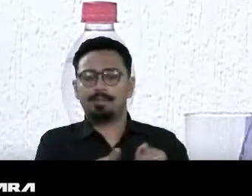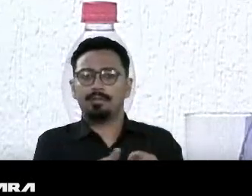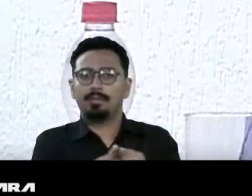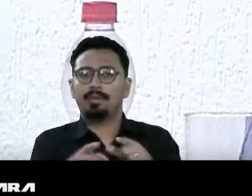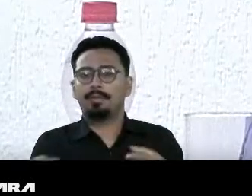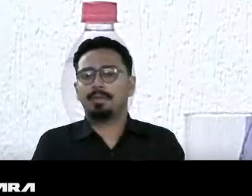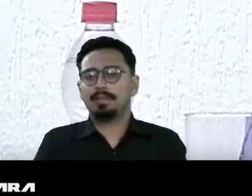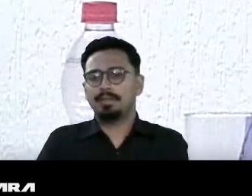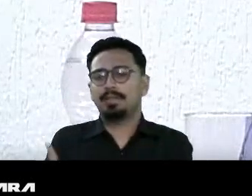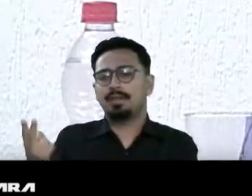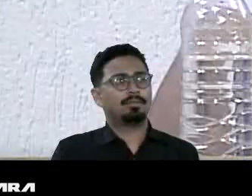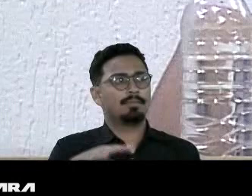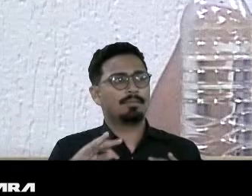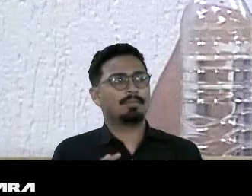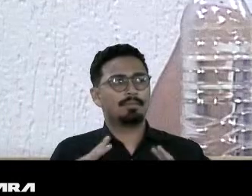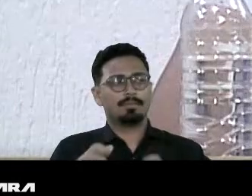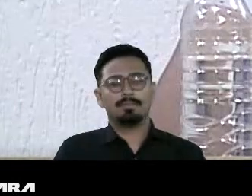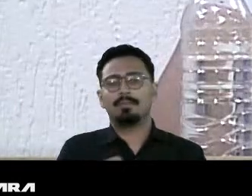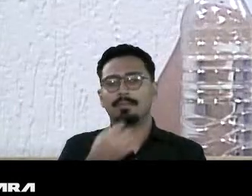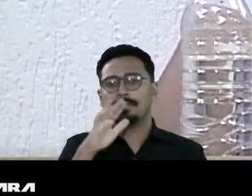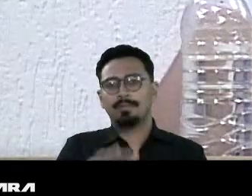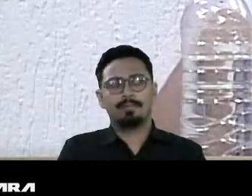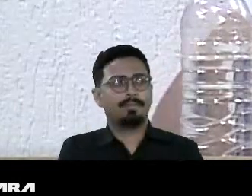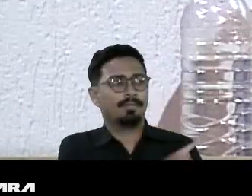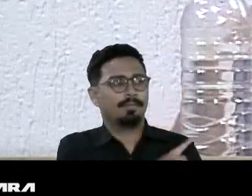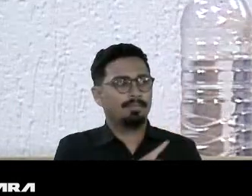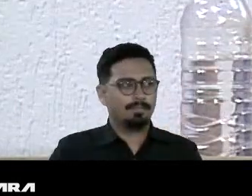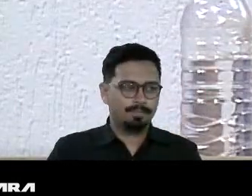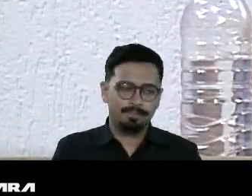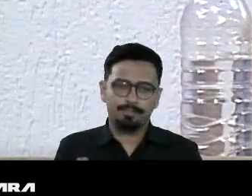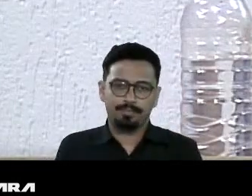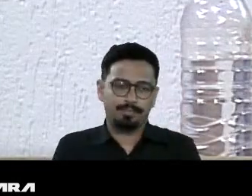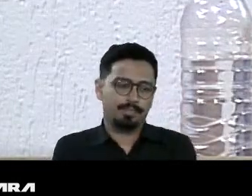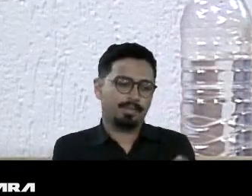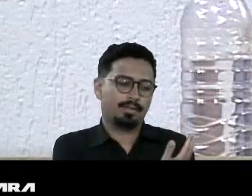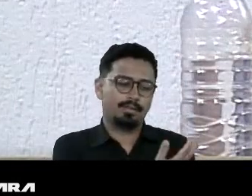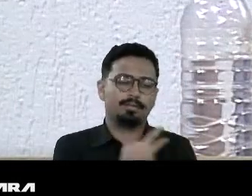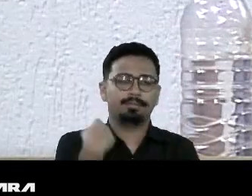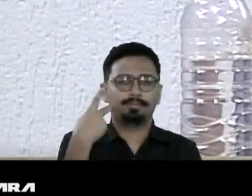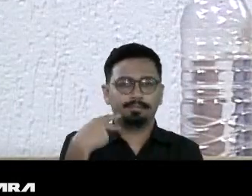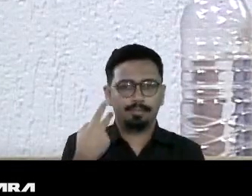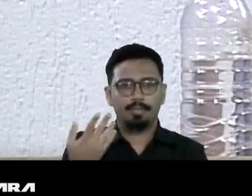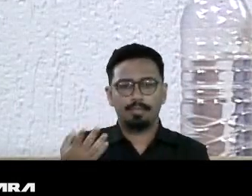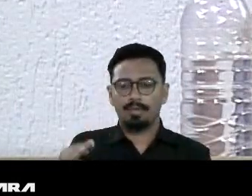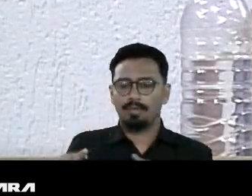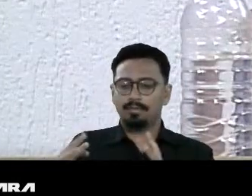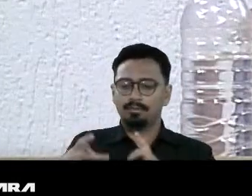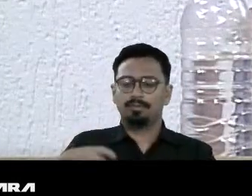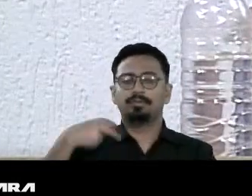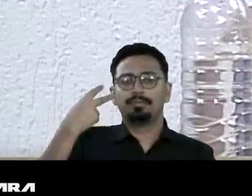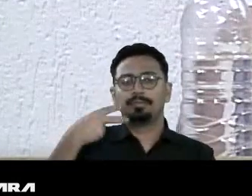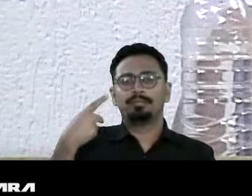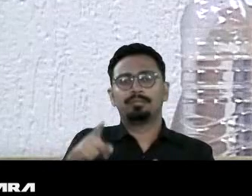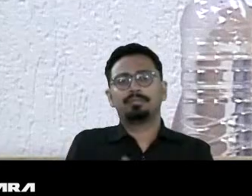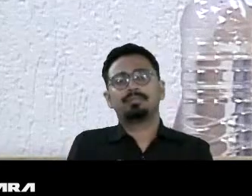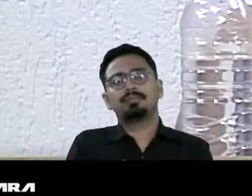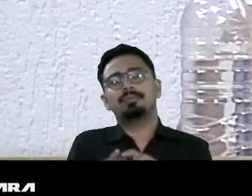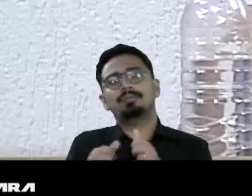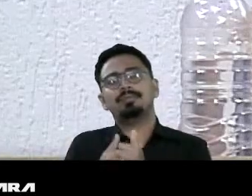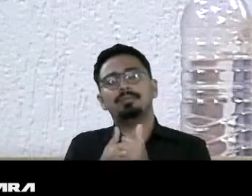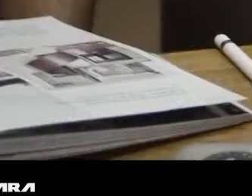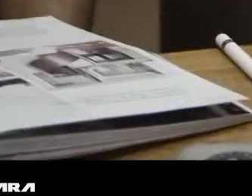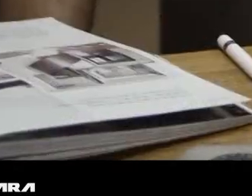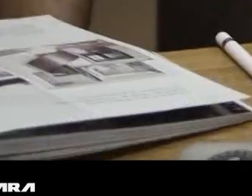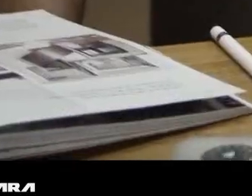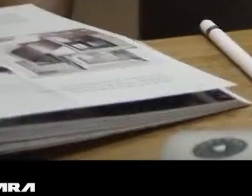próprio secretário Alexandre Magno. Já a Secretaria de Obras espera recursos para contenção de encostas de córregos ou melhorias no sistema de